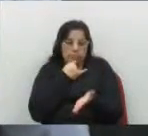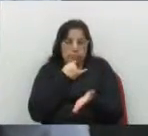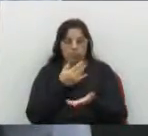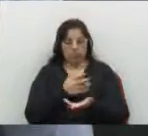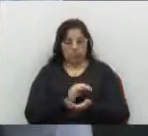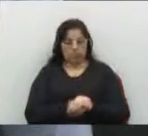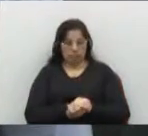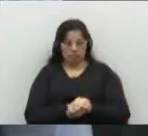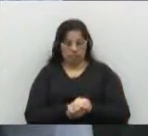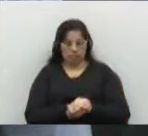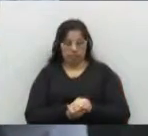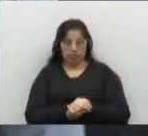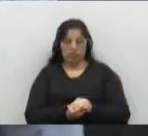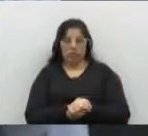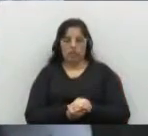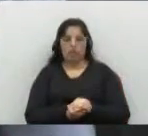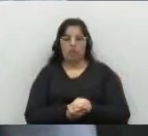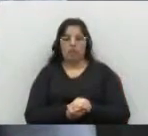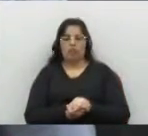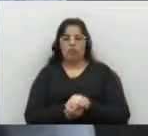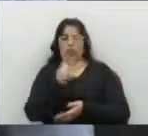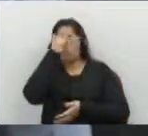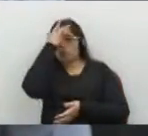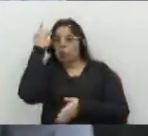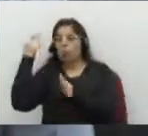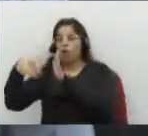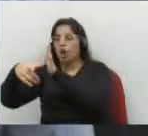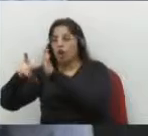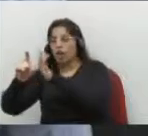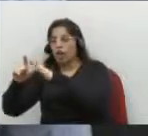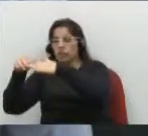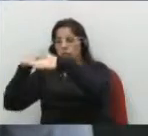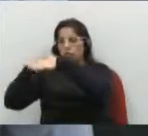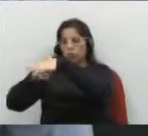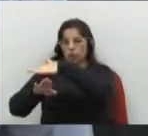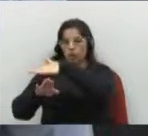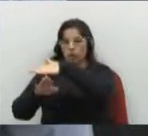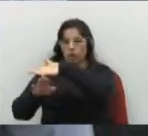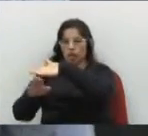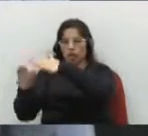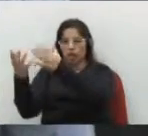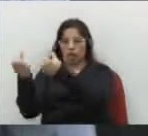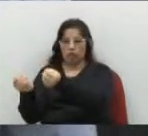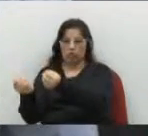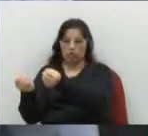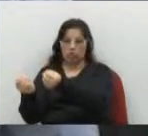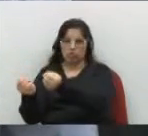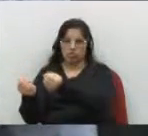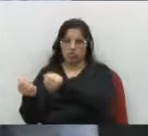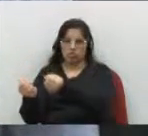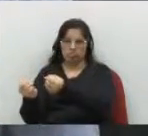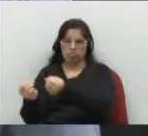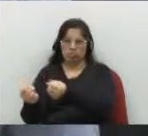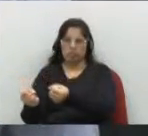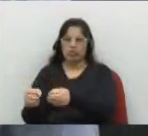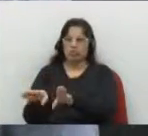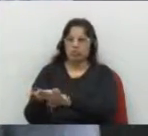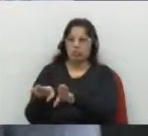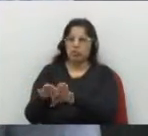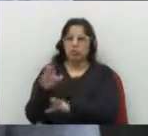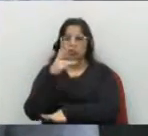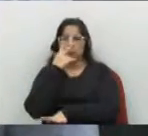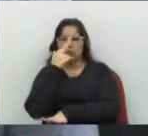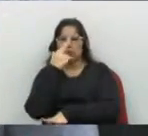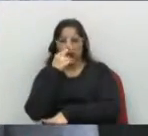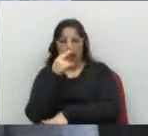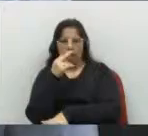então foi separado esse feijão. Inclusive naquela semana, eu não sei, foi enviado purê de batata para colocar no